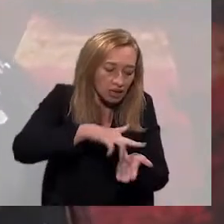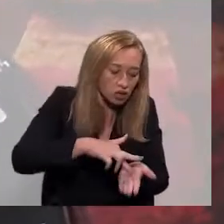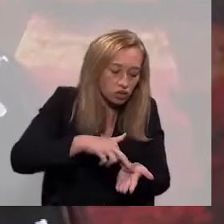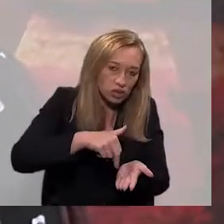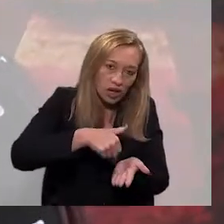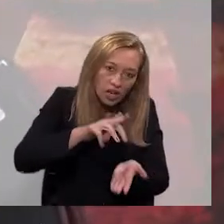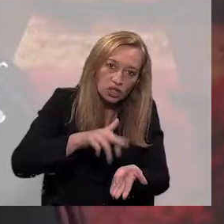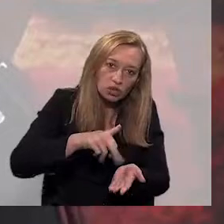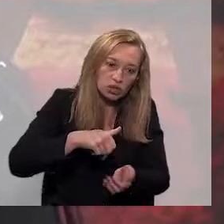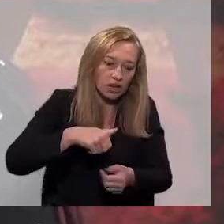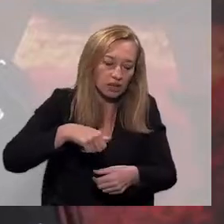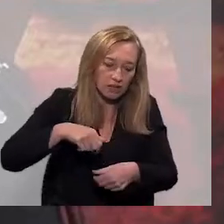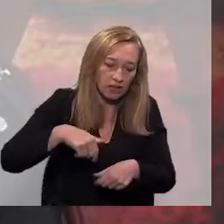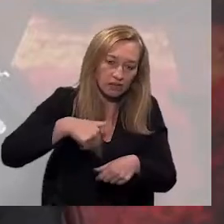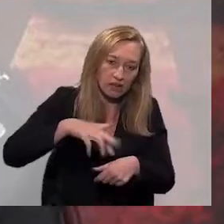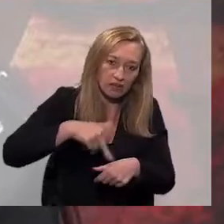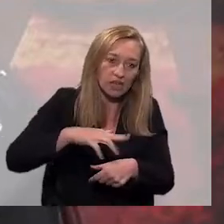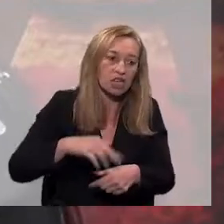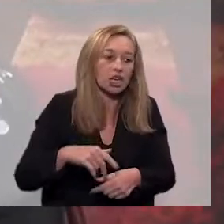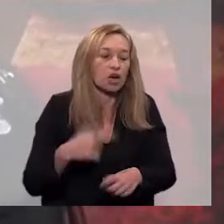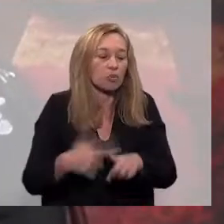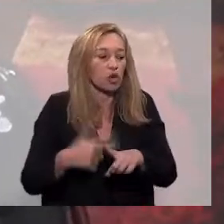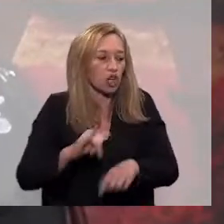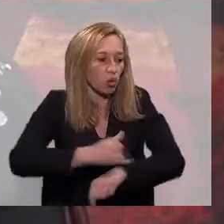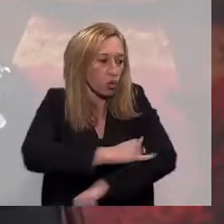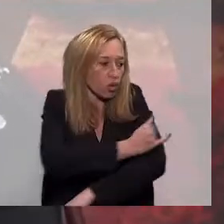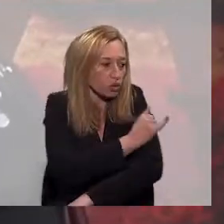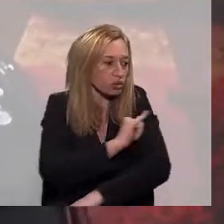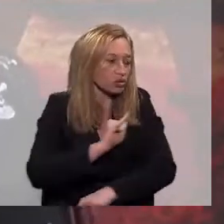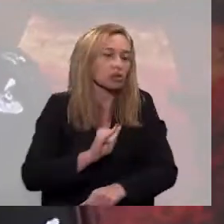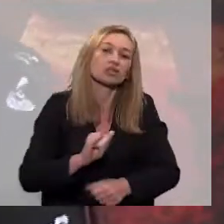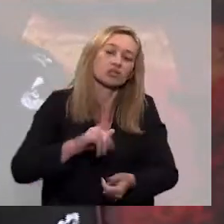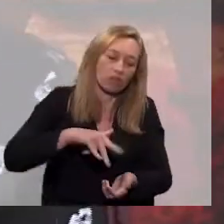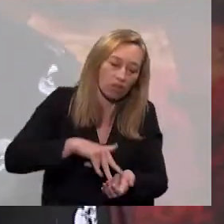andasse mais rápido, porque gordo andava lento.